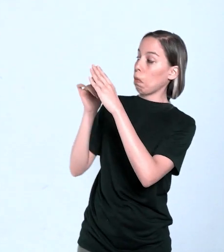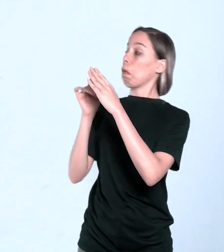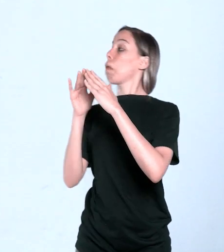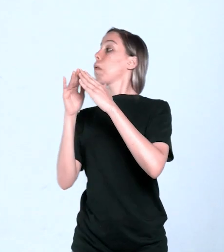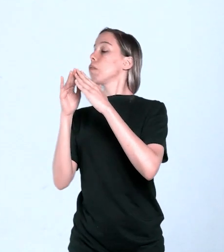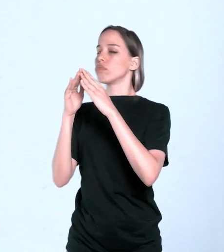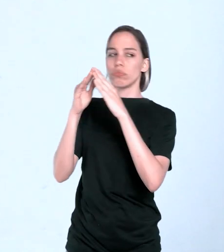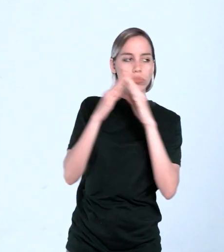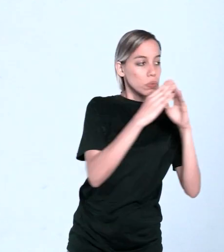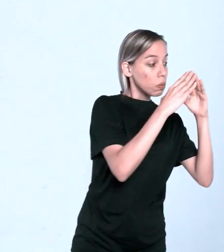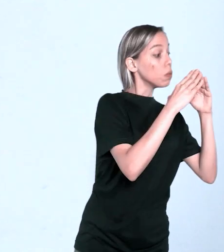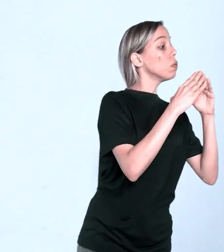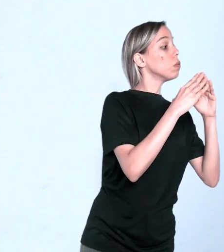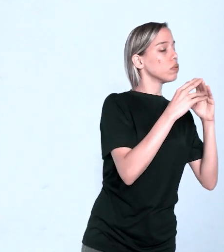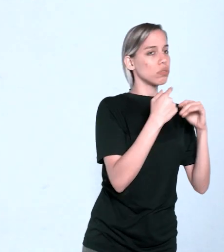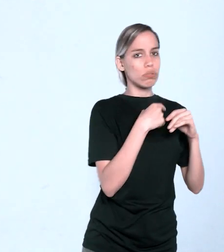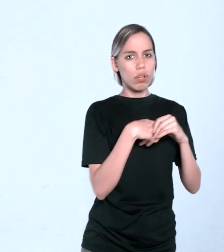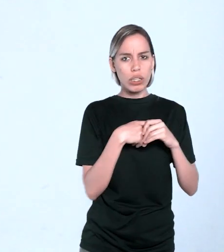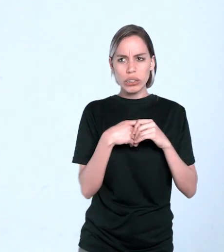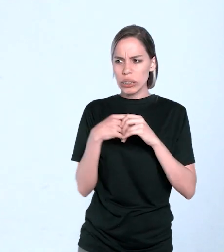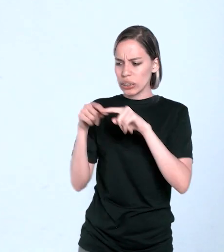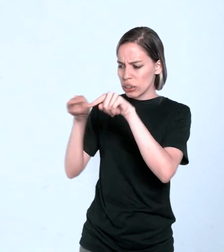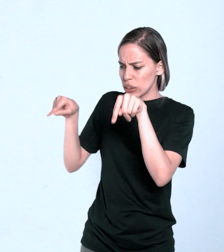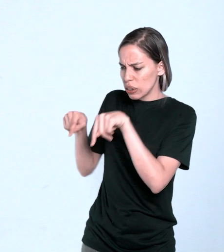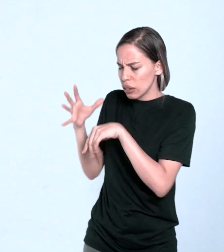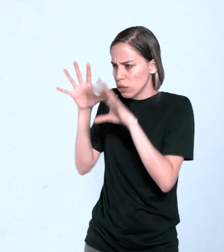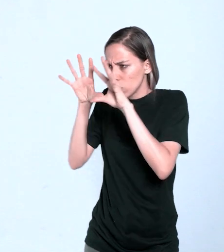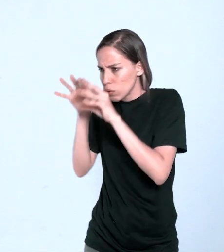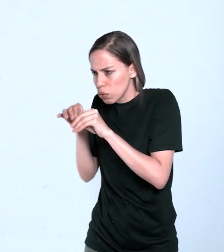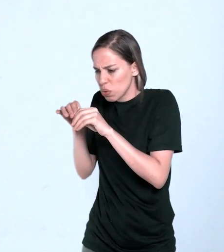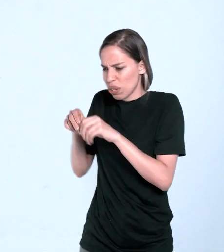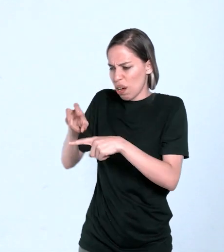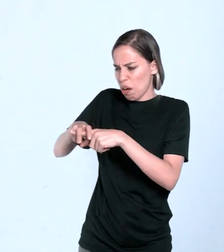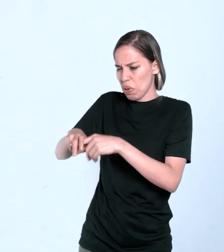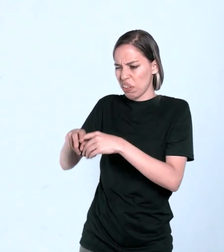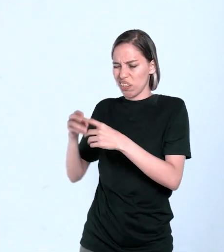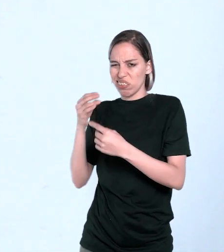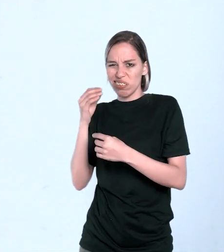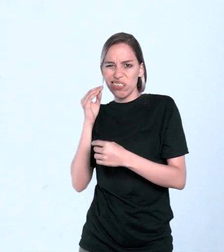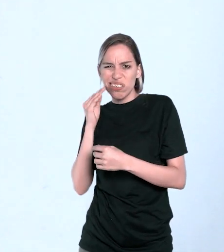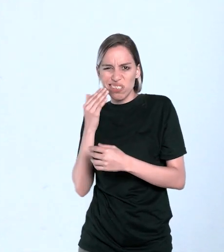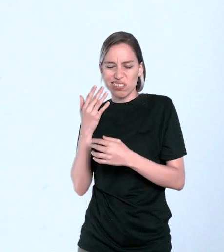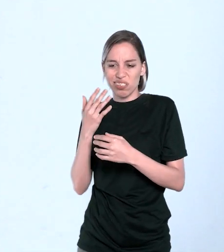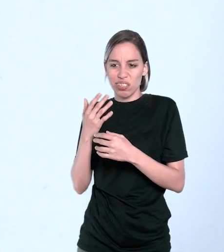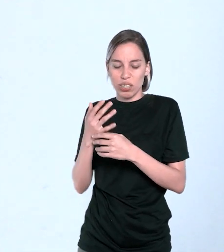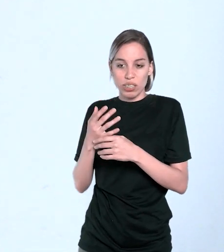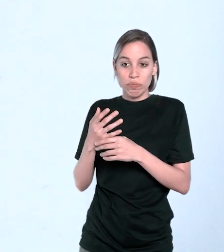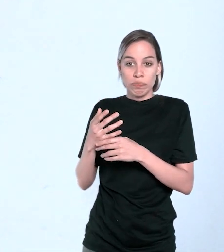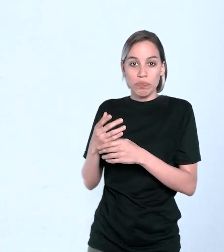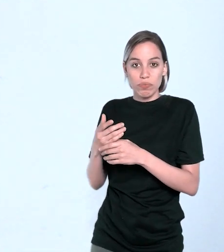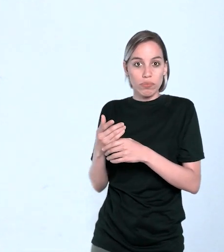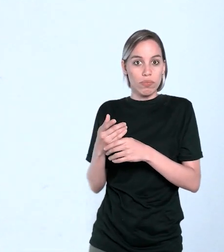Salas escuras, papéis de parede descascando, móveis ordinários, mulheres com vestidos surrados, debruçadas sobre a